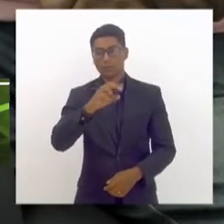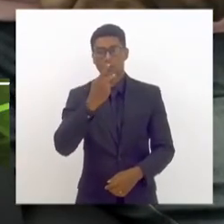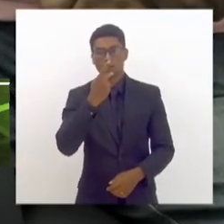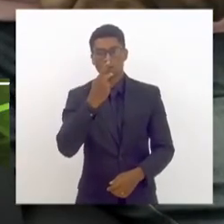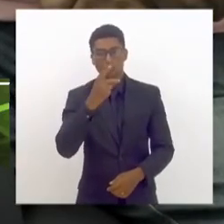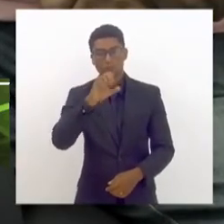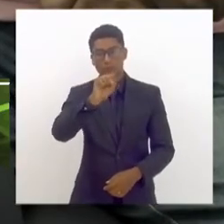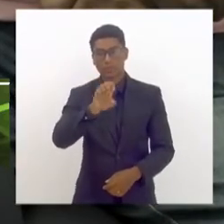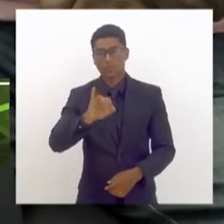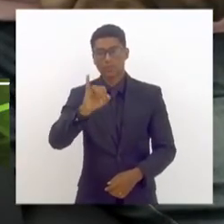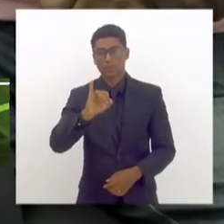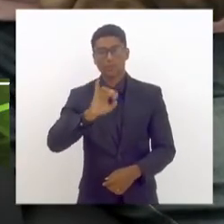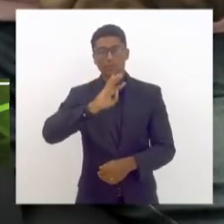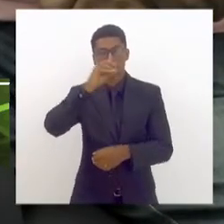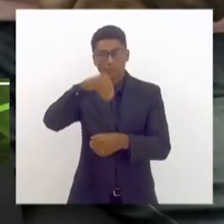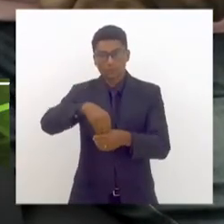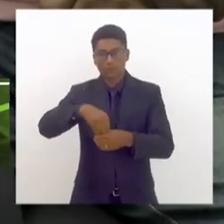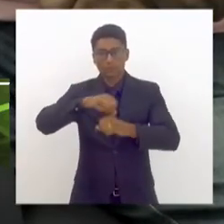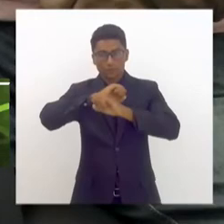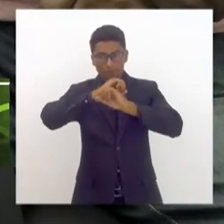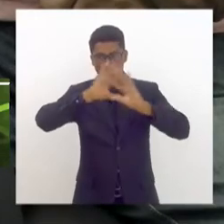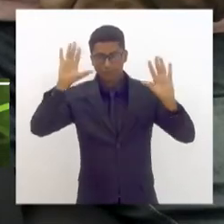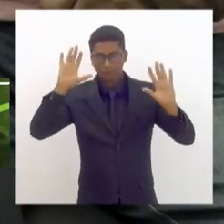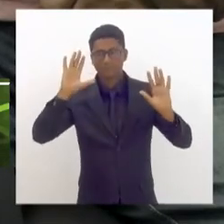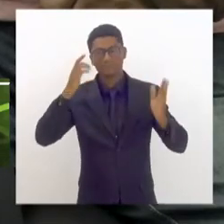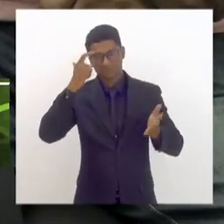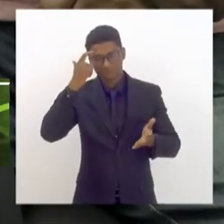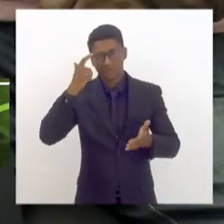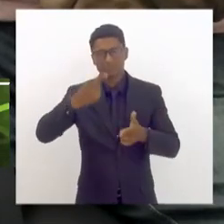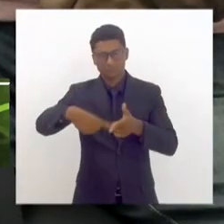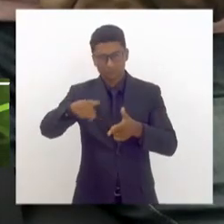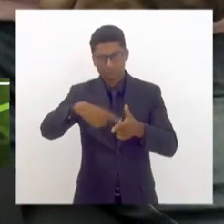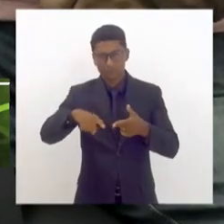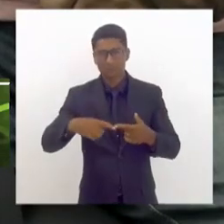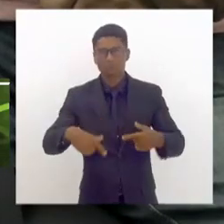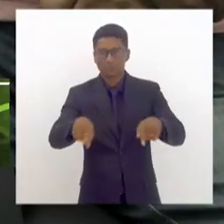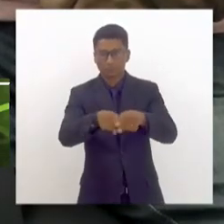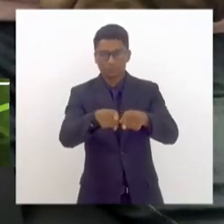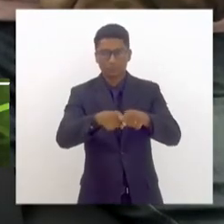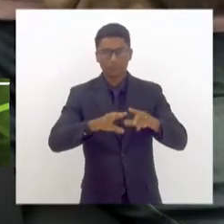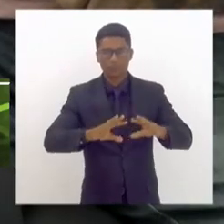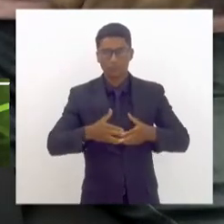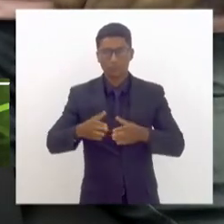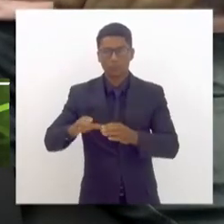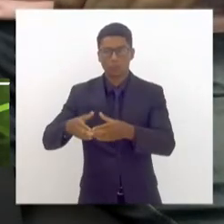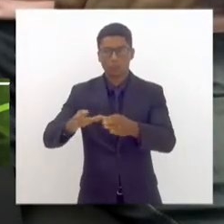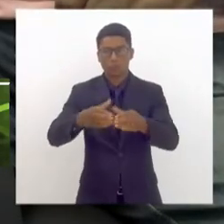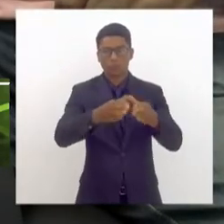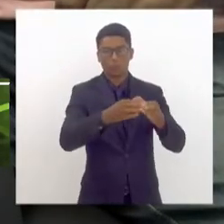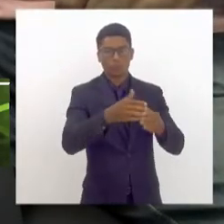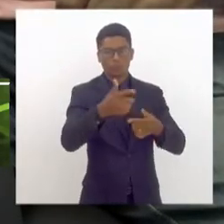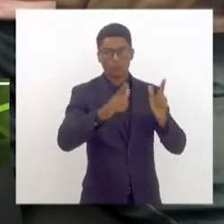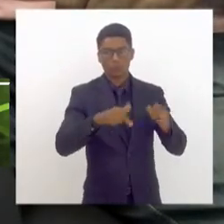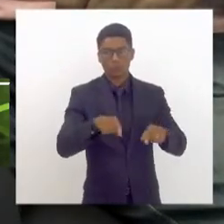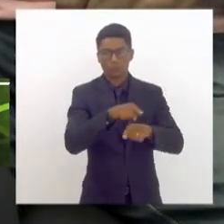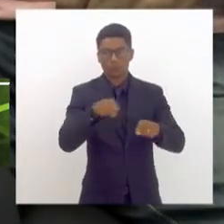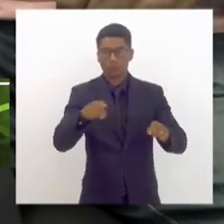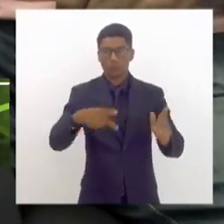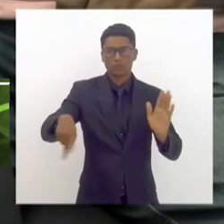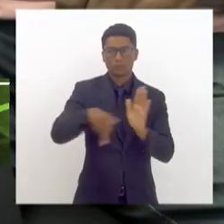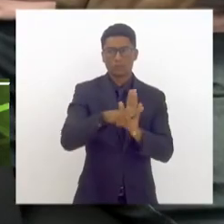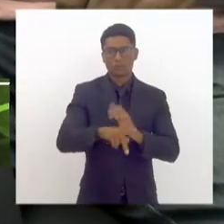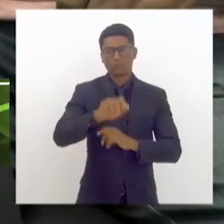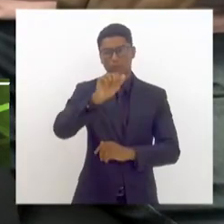SEI. E aí nós vemos os outros grupos colegiados, os pertencentes à